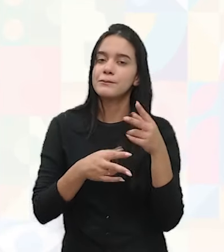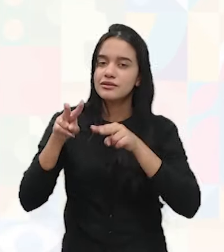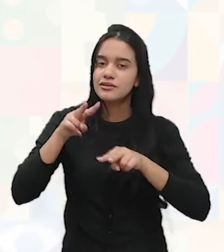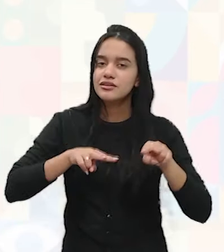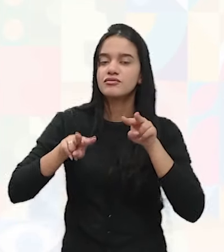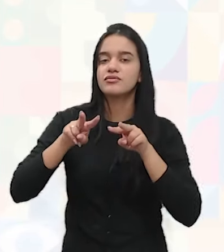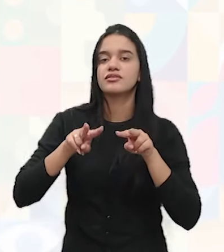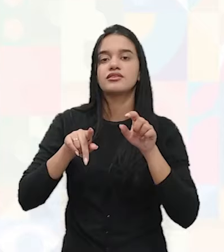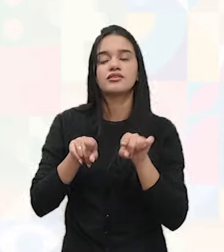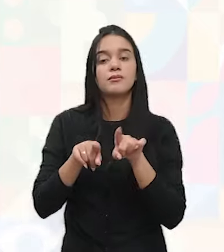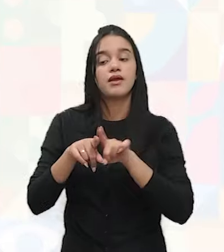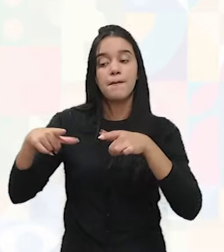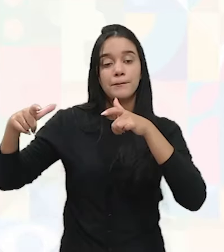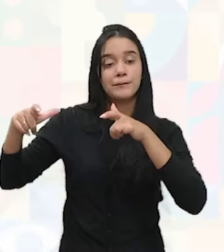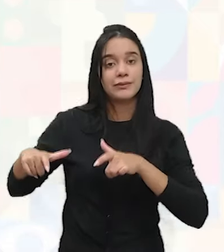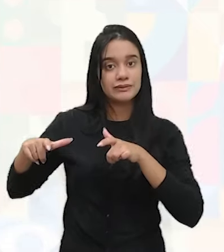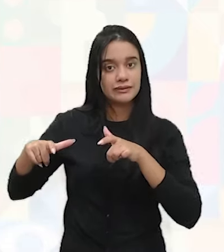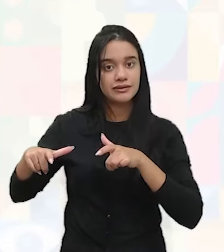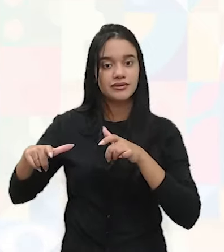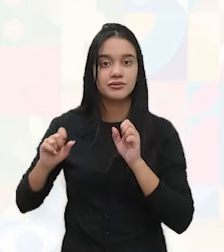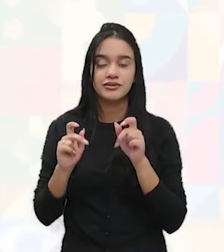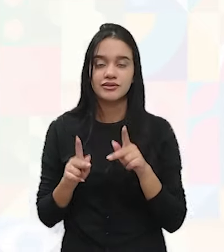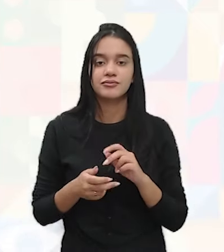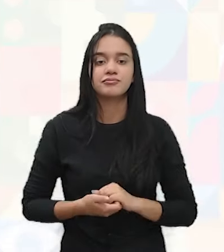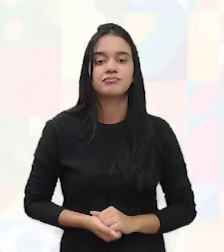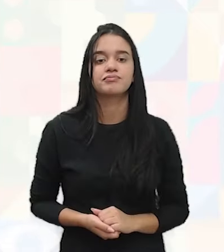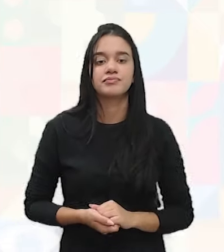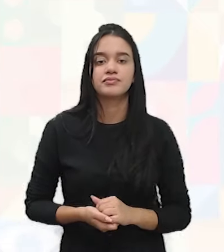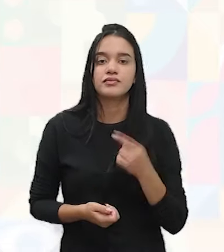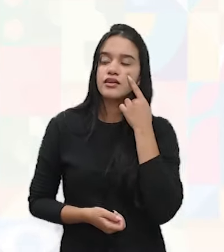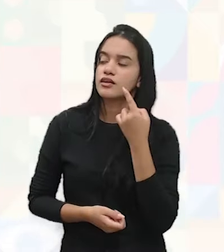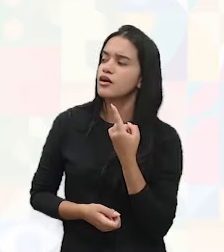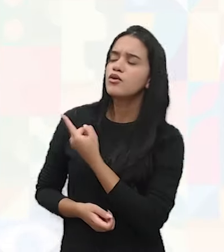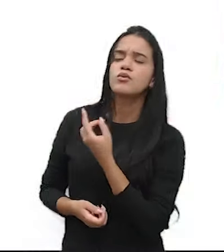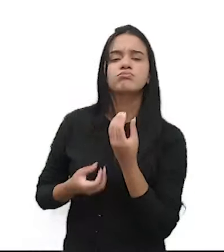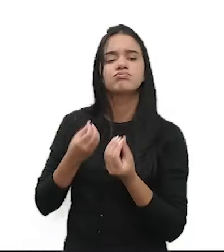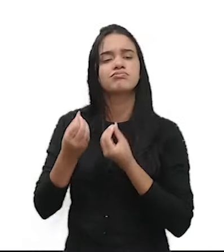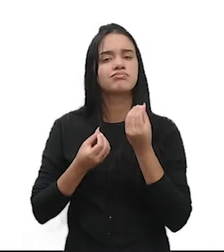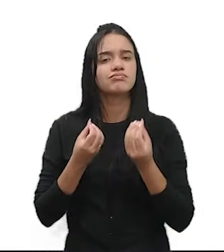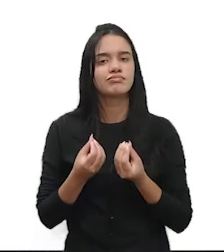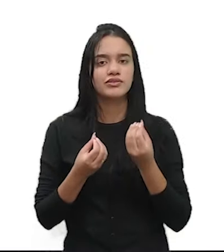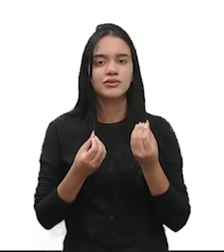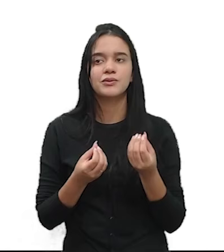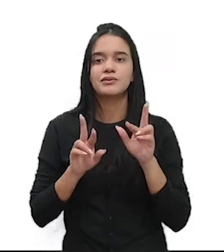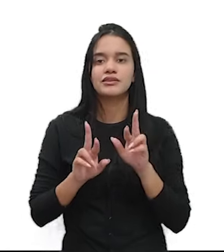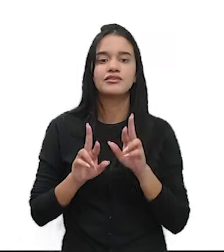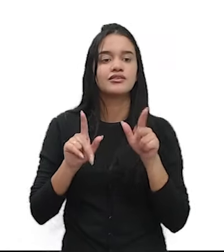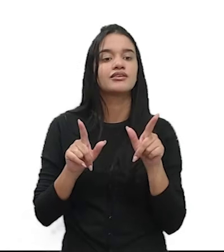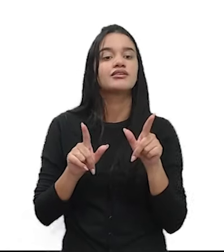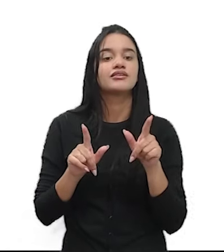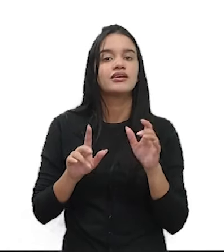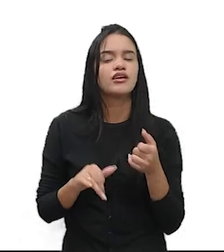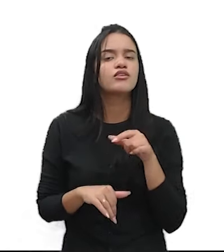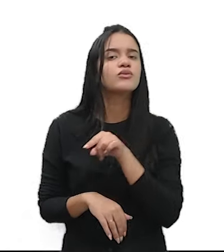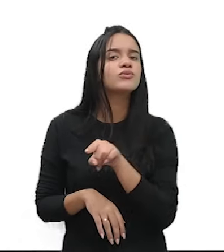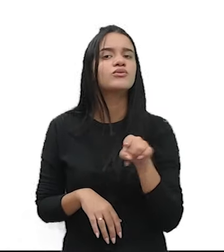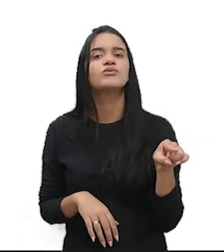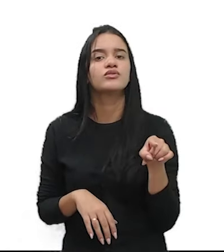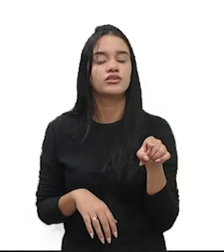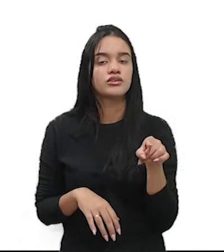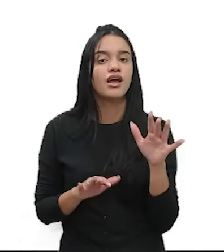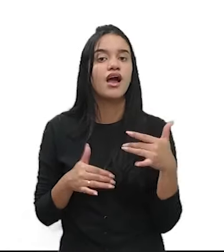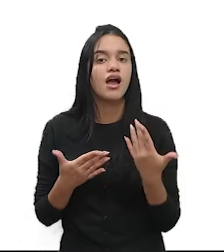relação ao posicionamento tá bom em relação a diferencial os extintores de incêndio eh vocês